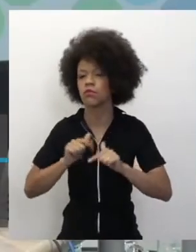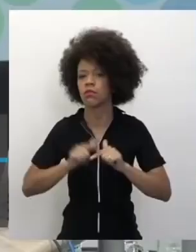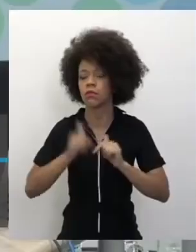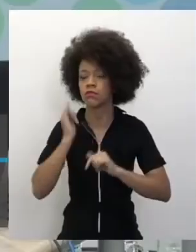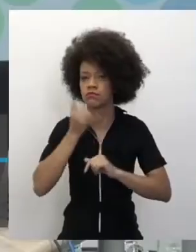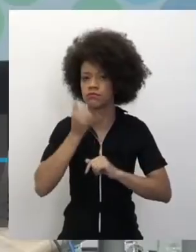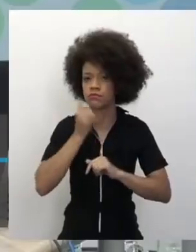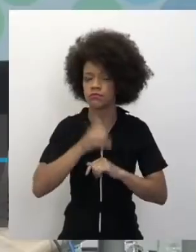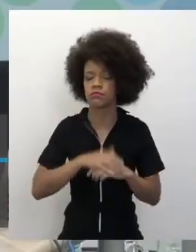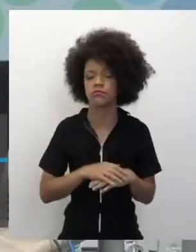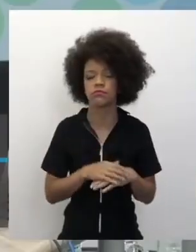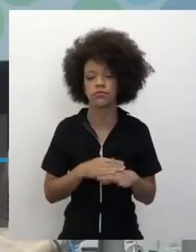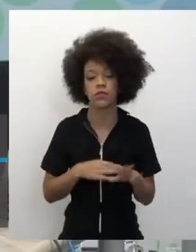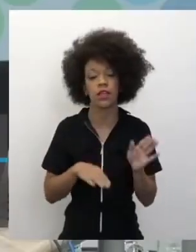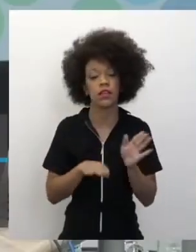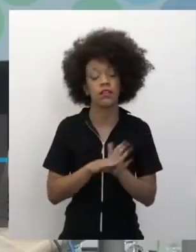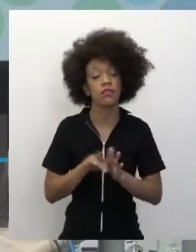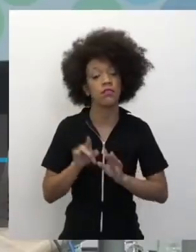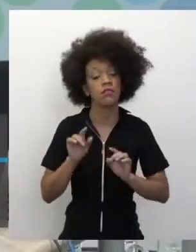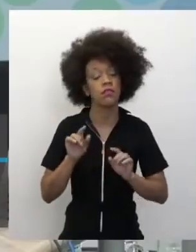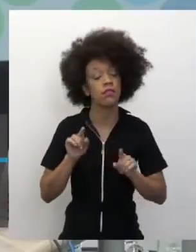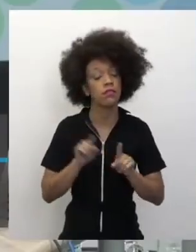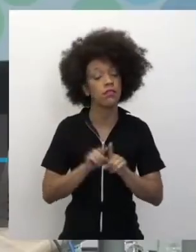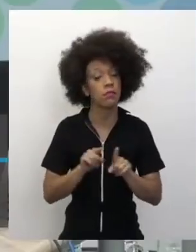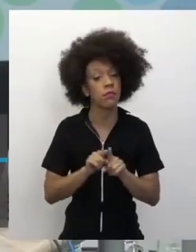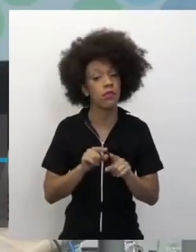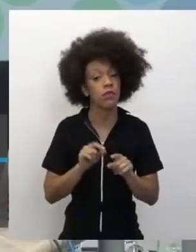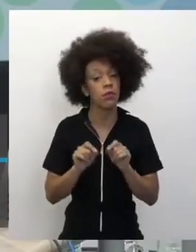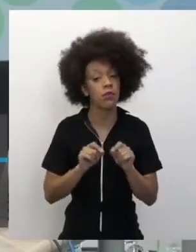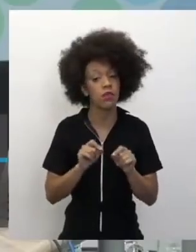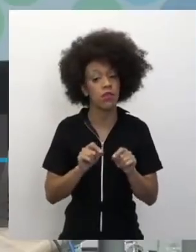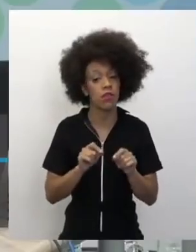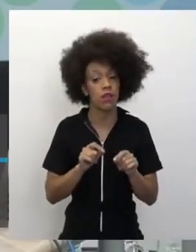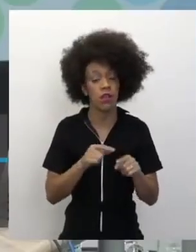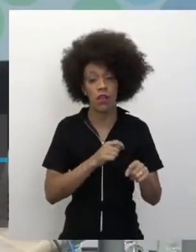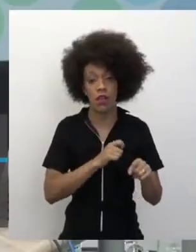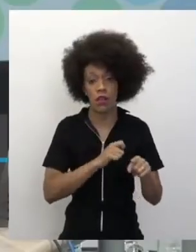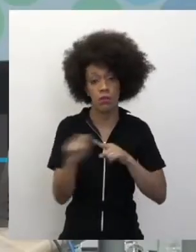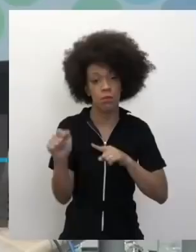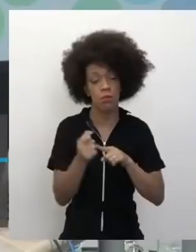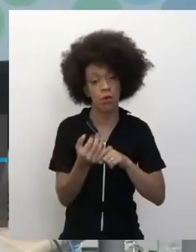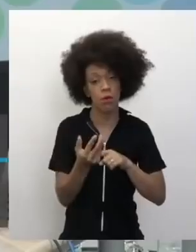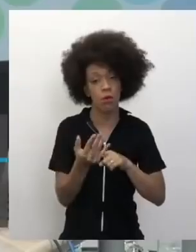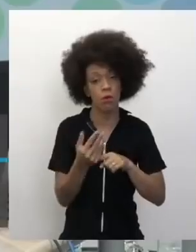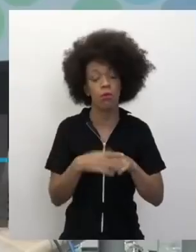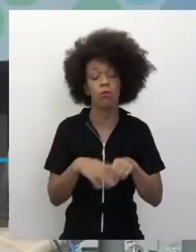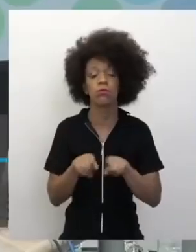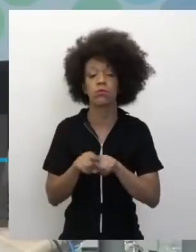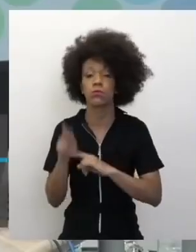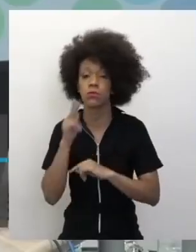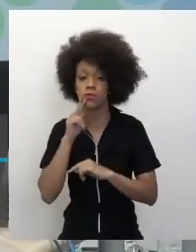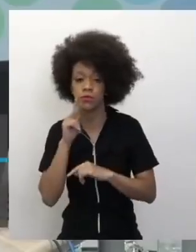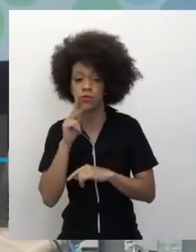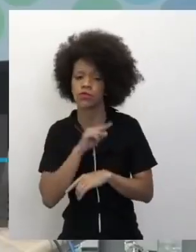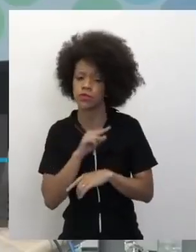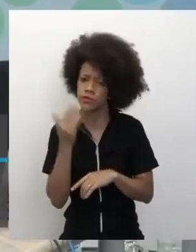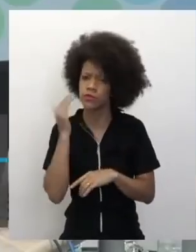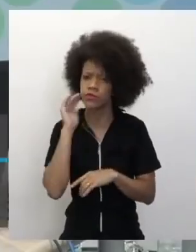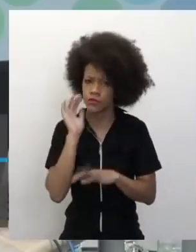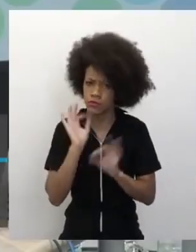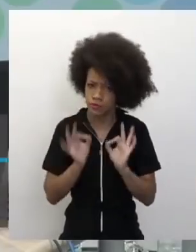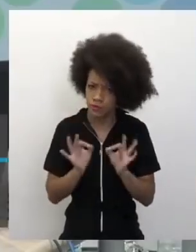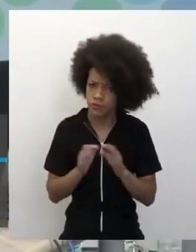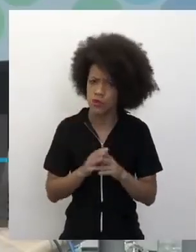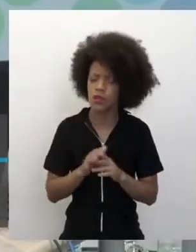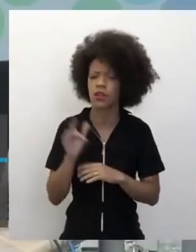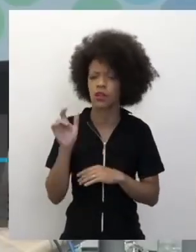narrativa, até a questão da caixa de fósforos, né, e do cigarro, vocês entenderam, então, que a pessoa